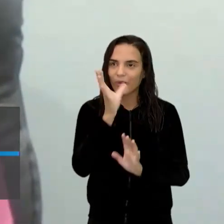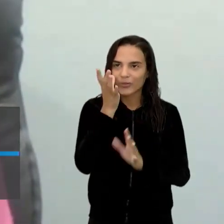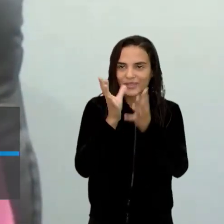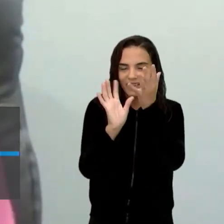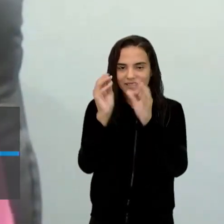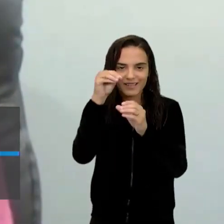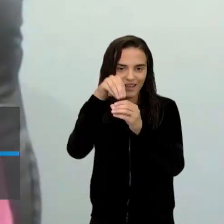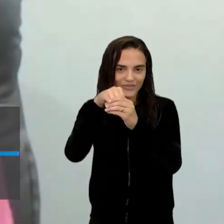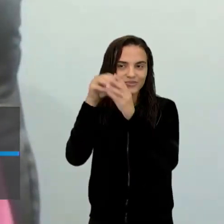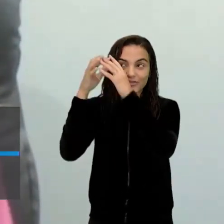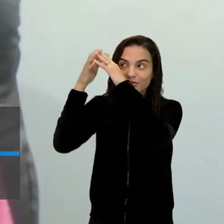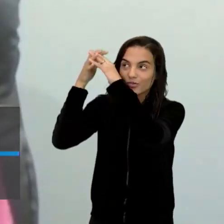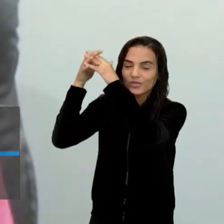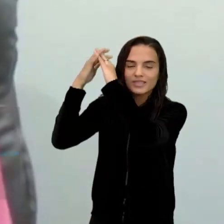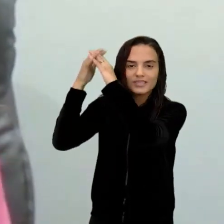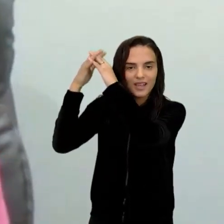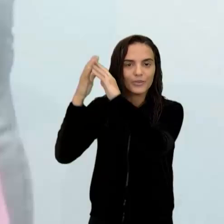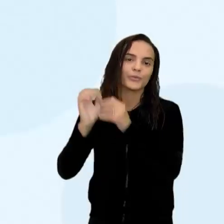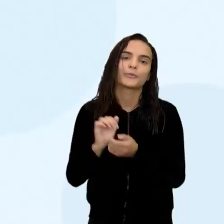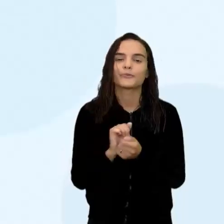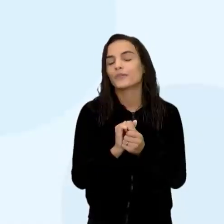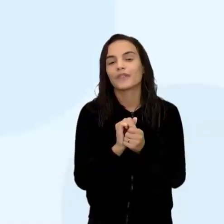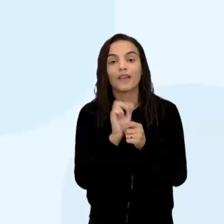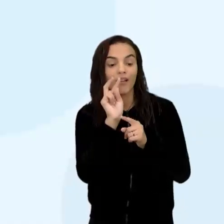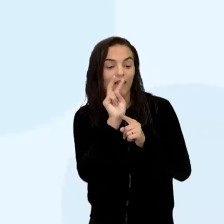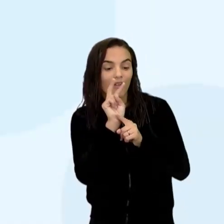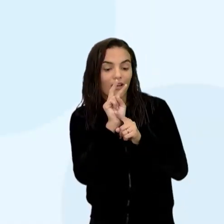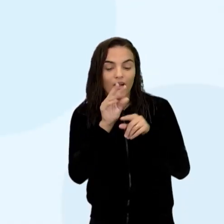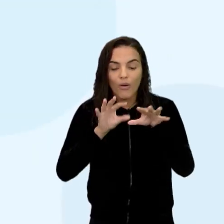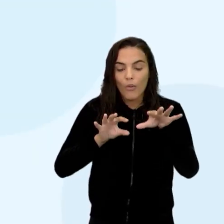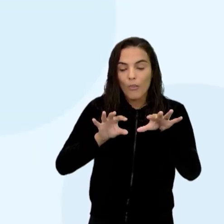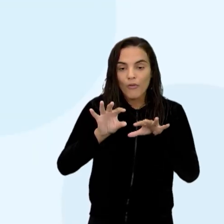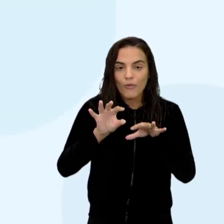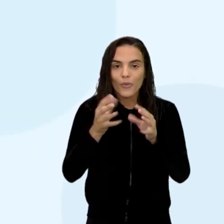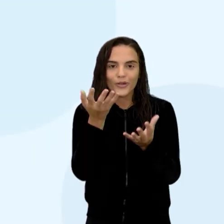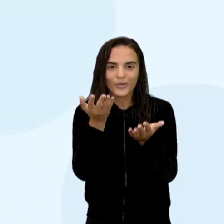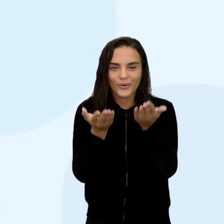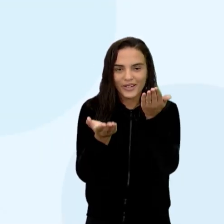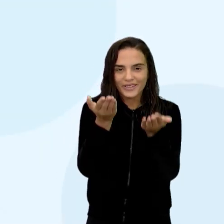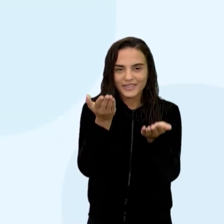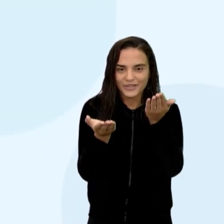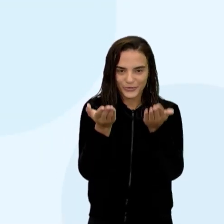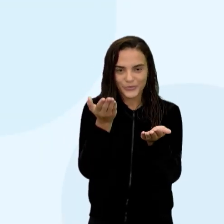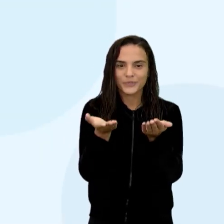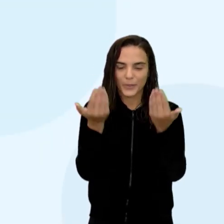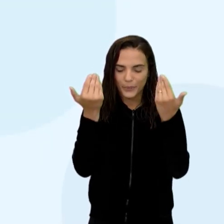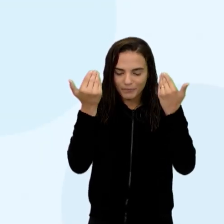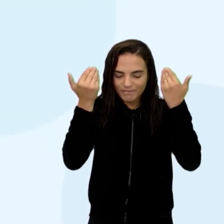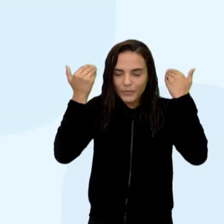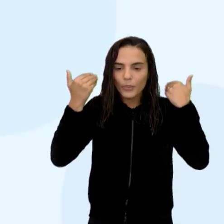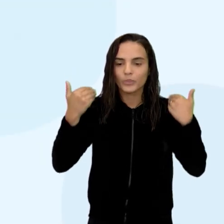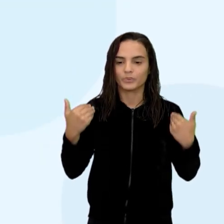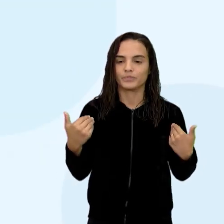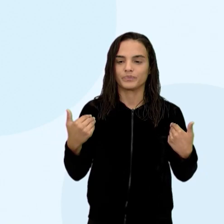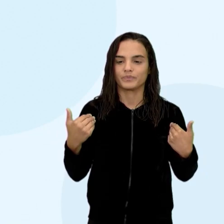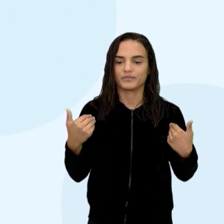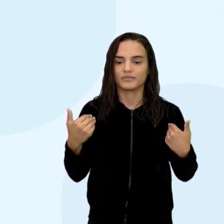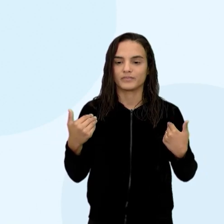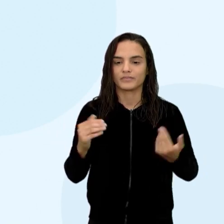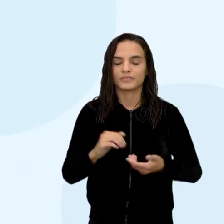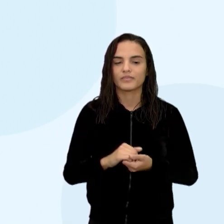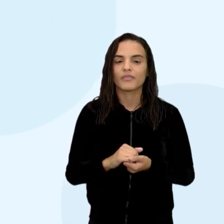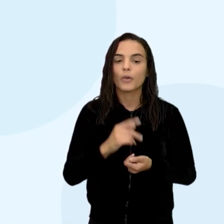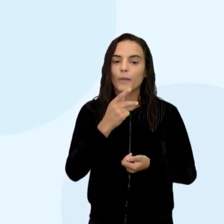no cérebro e que controlam o movimento, o equilíbrio e a postura. Por isso, a gente não pode falar que o PC